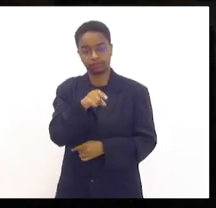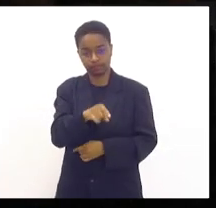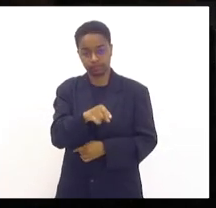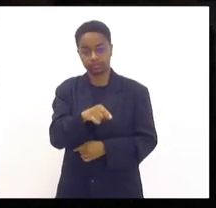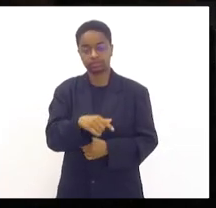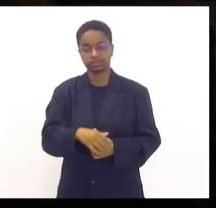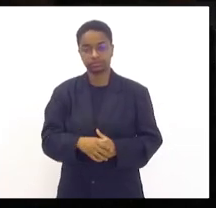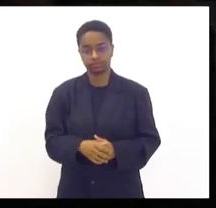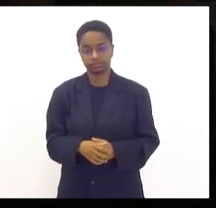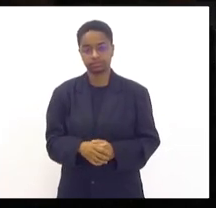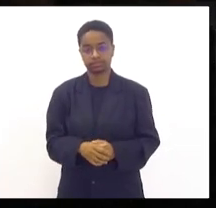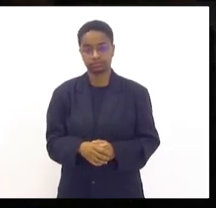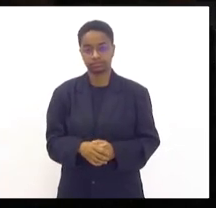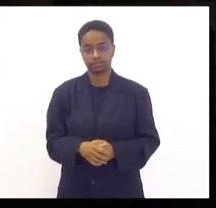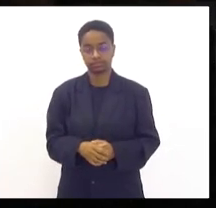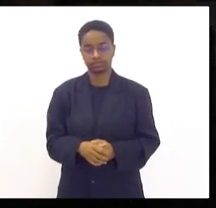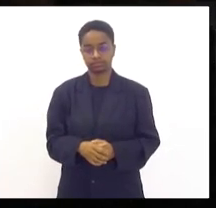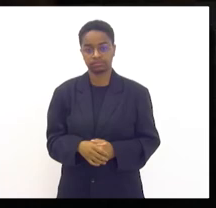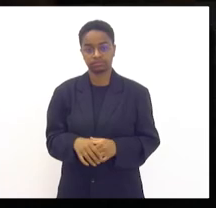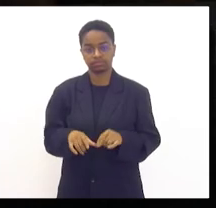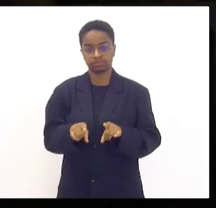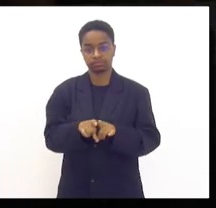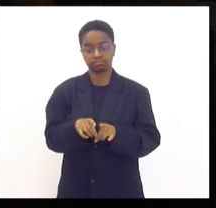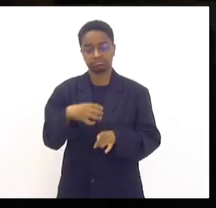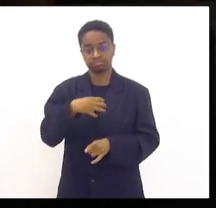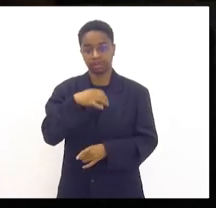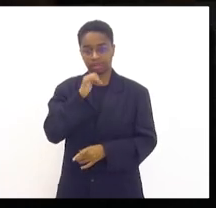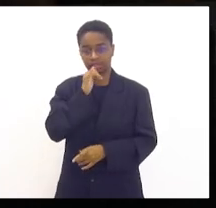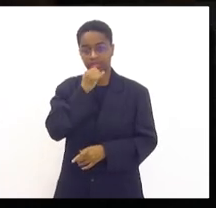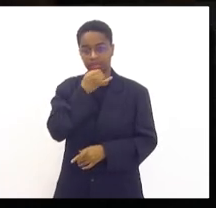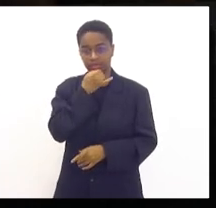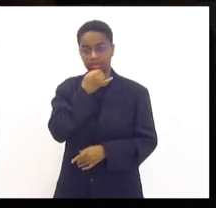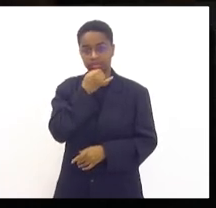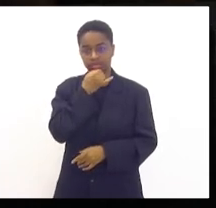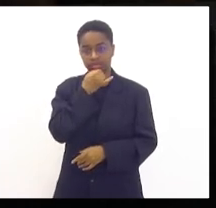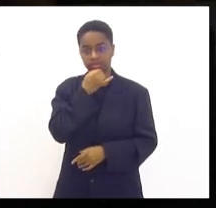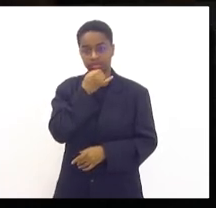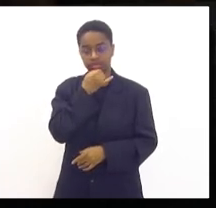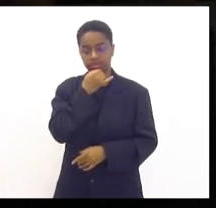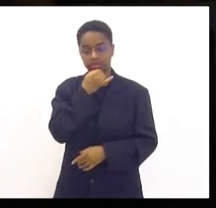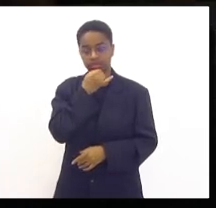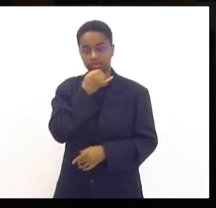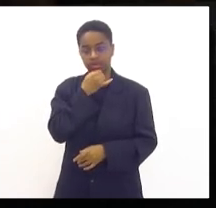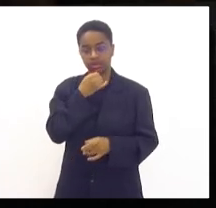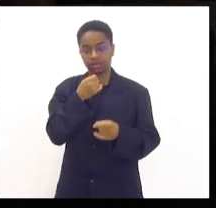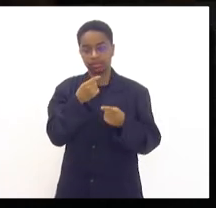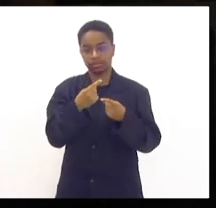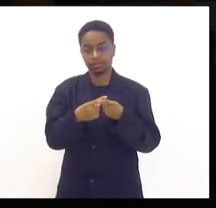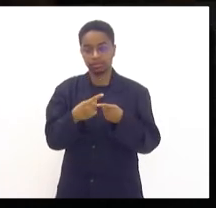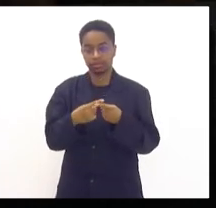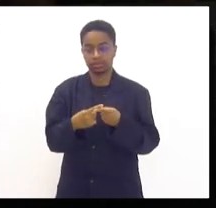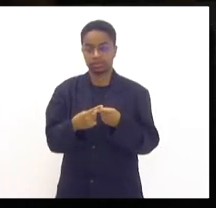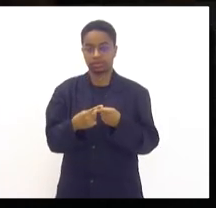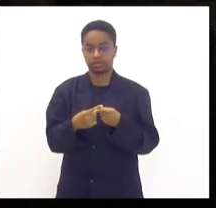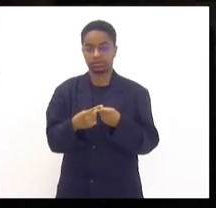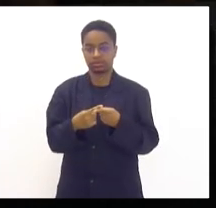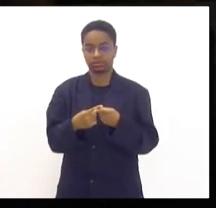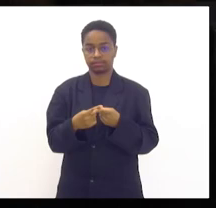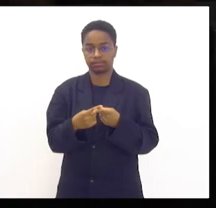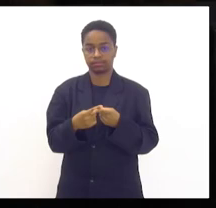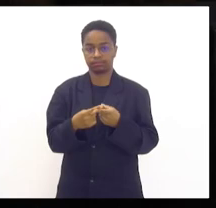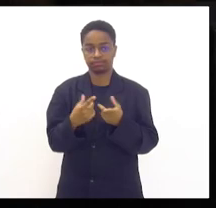Excelência, fico muito triste, porque aquilo que deveria